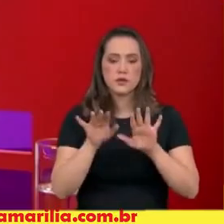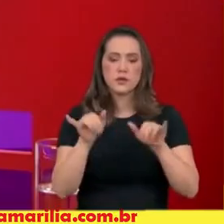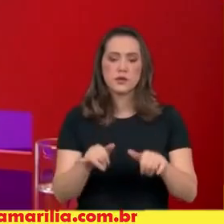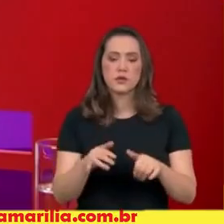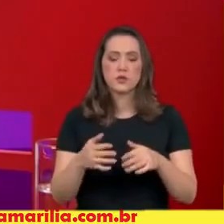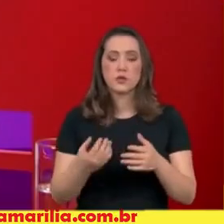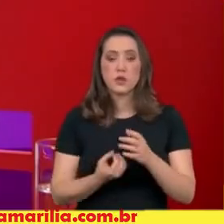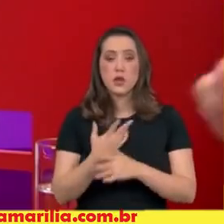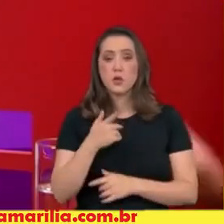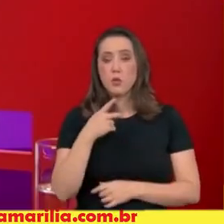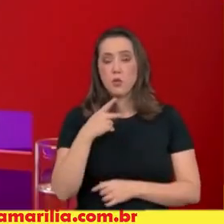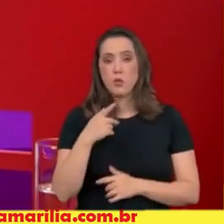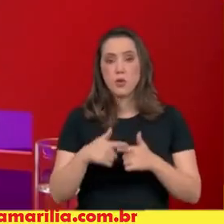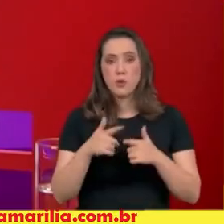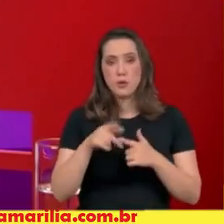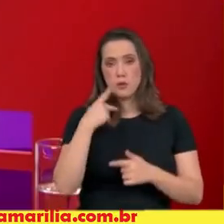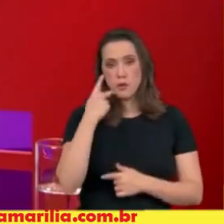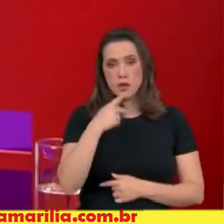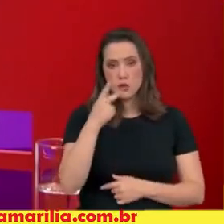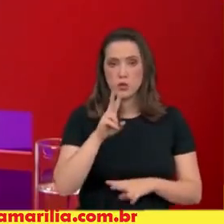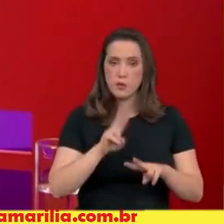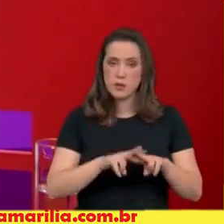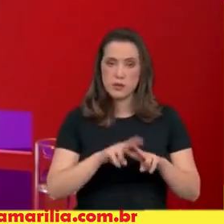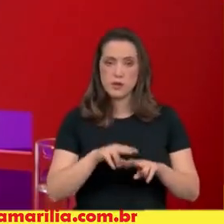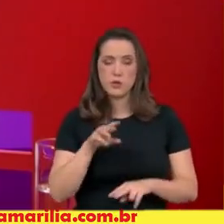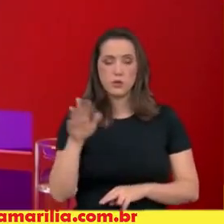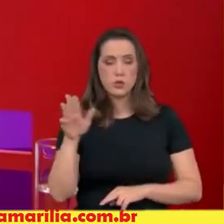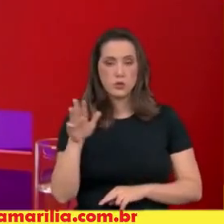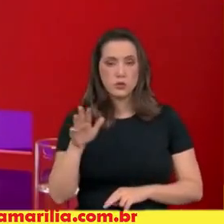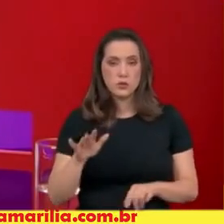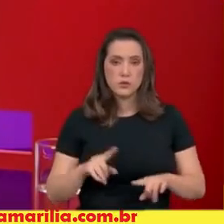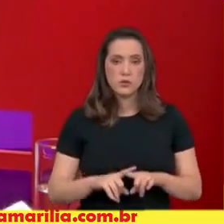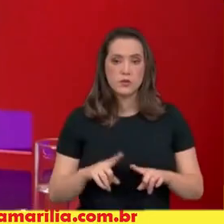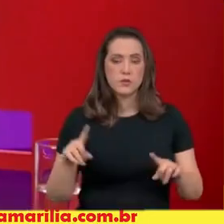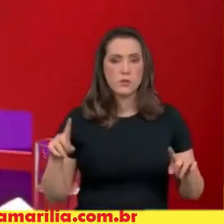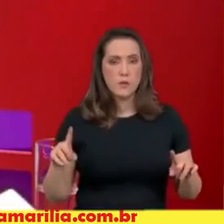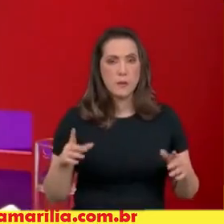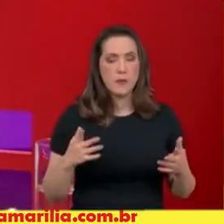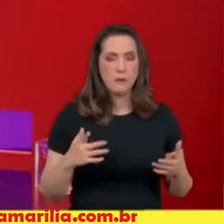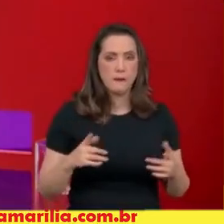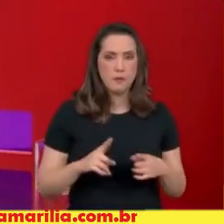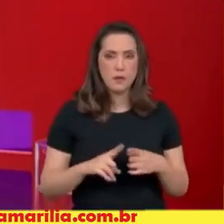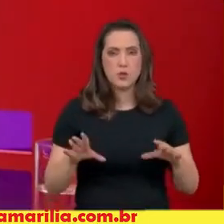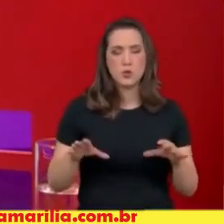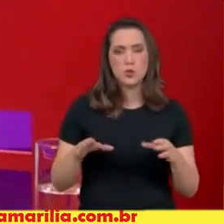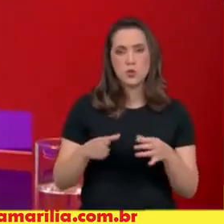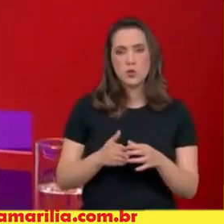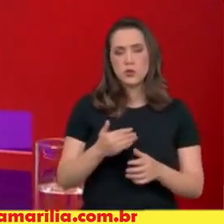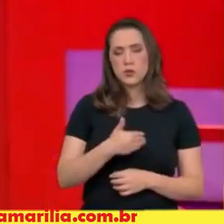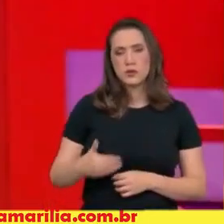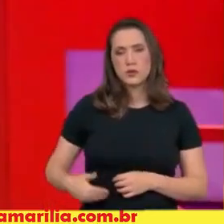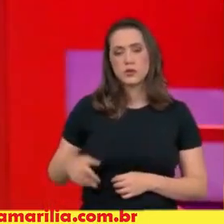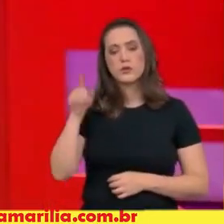política e a prisão do Lula. Mas o governo dos Estados Unidos, sim, é um